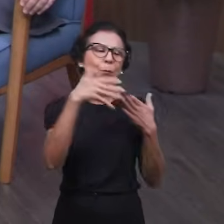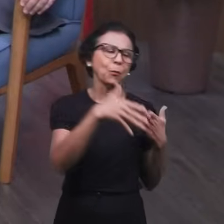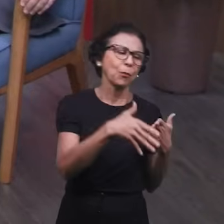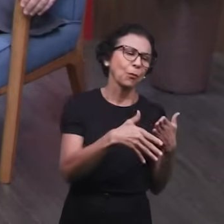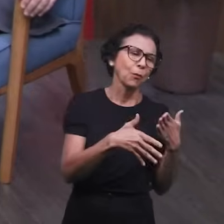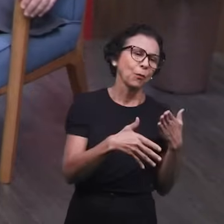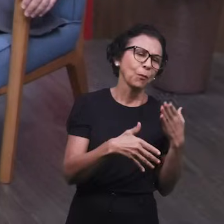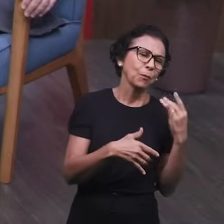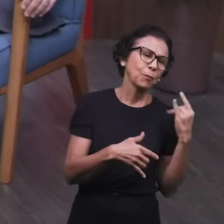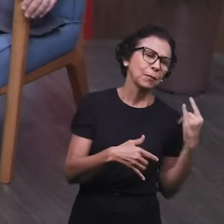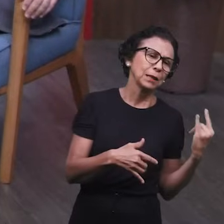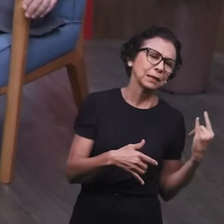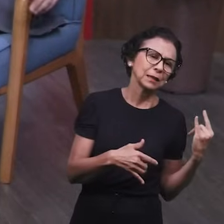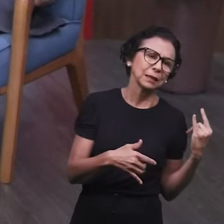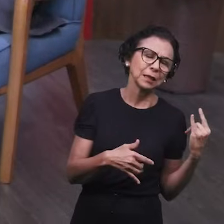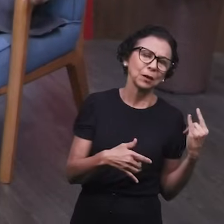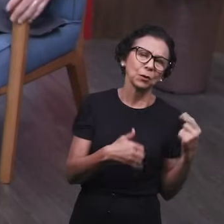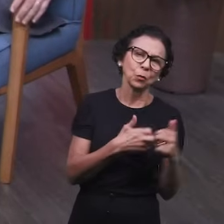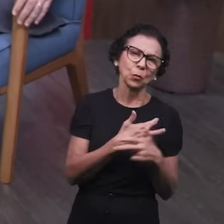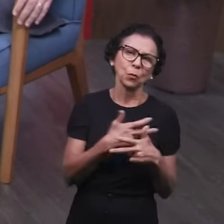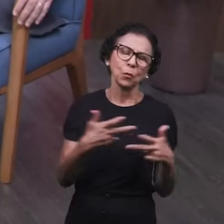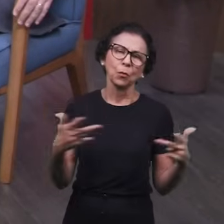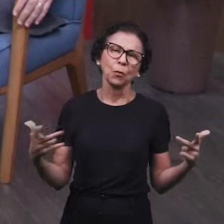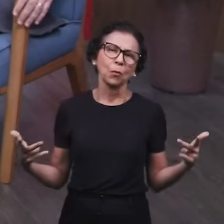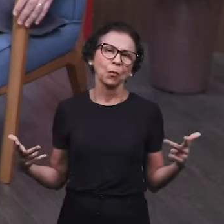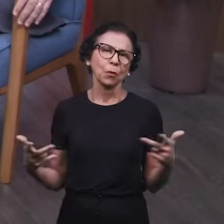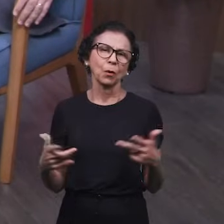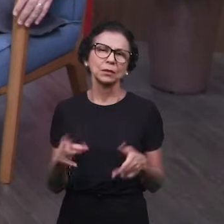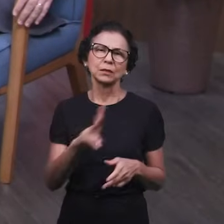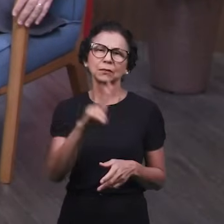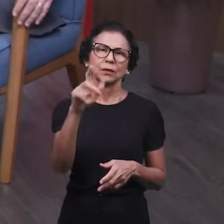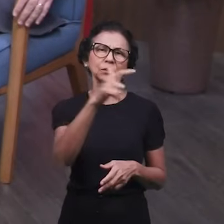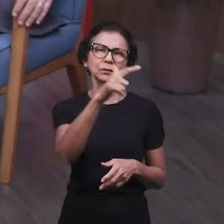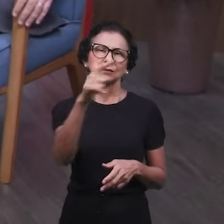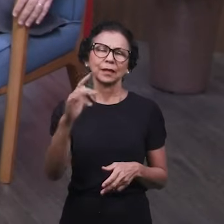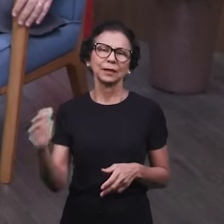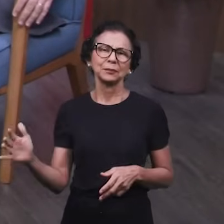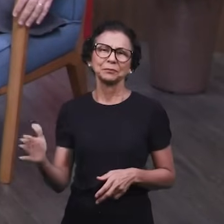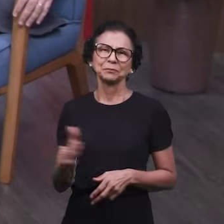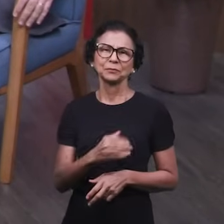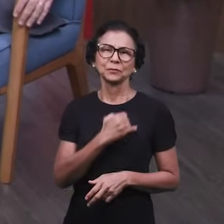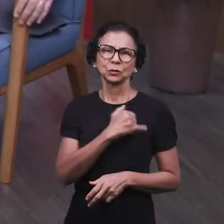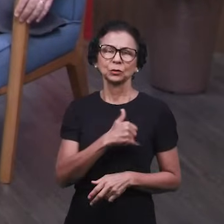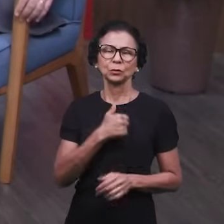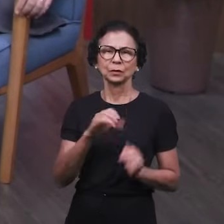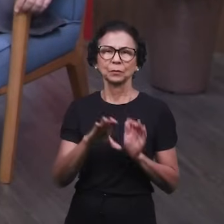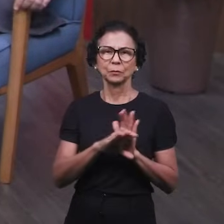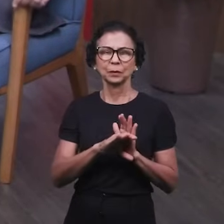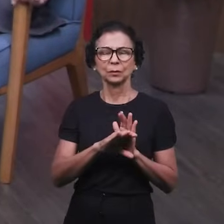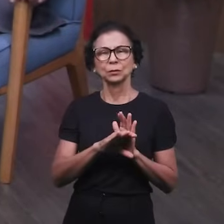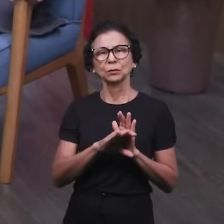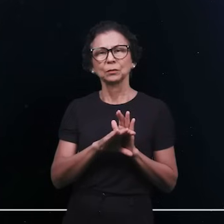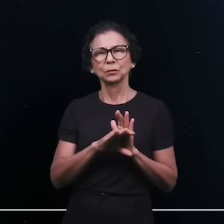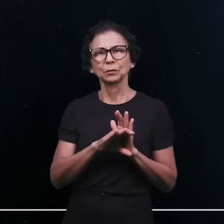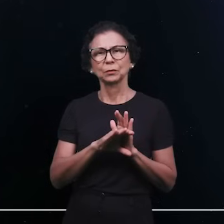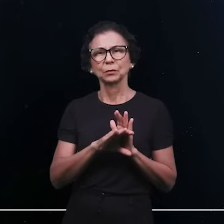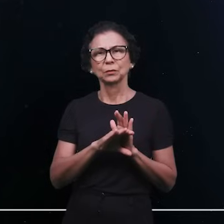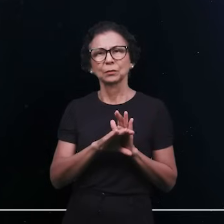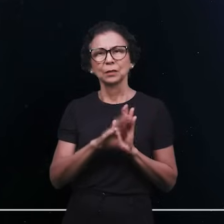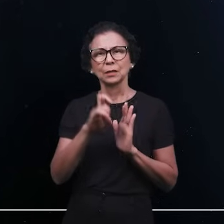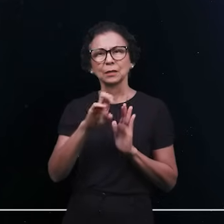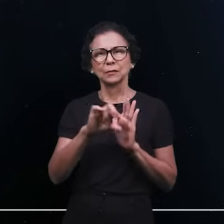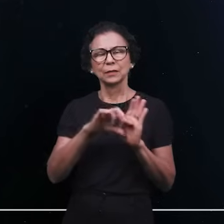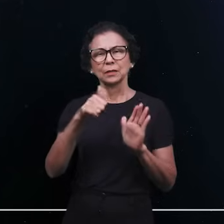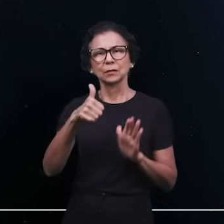Ser igual a Deus. Daí veio a rebelião. Daí veio a rebelião. Vamos lá, 1 João 5,19 diz o seguinte: sabemos